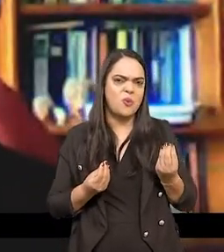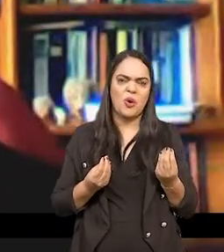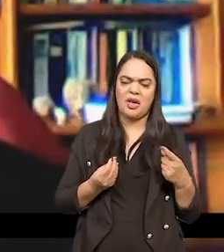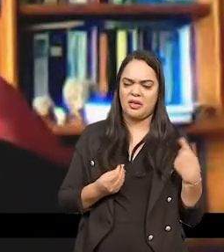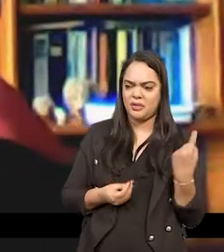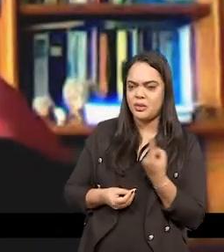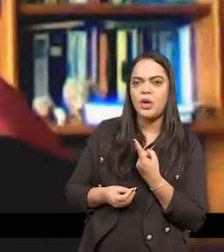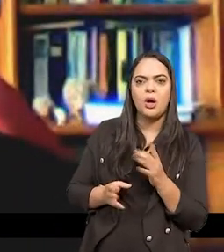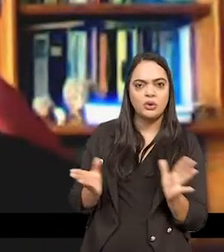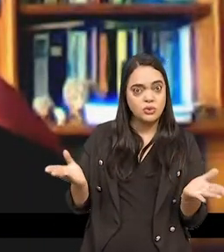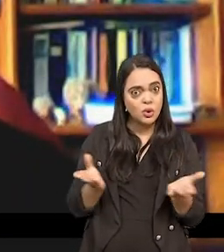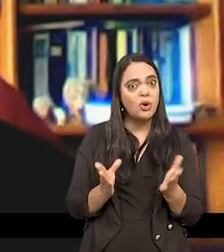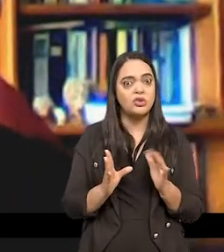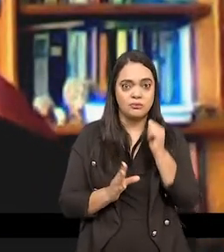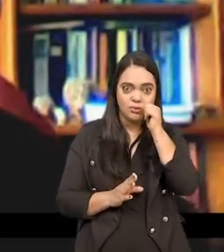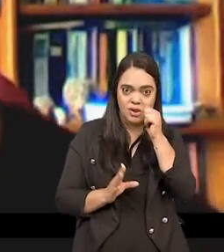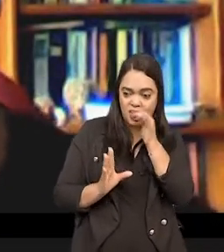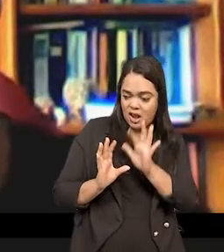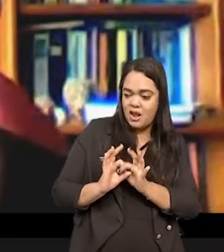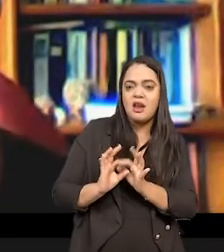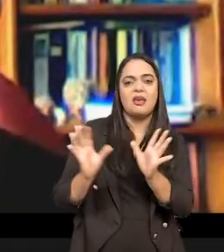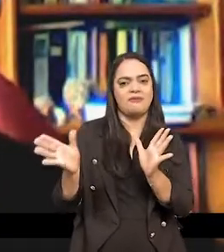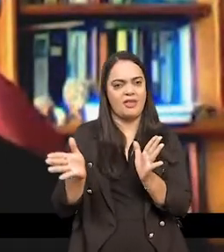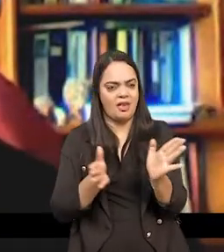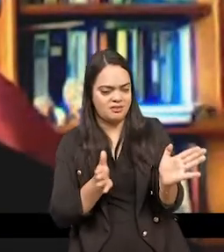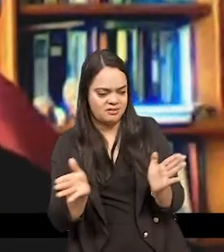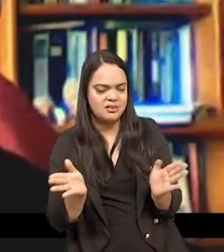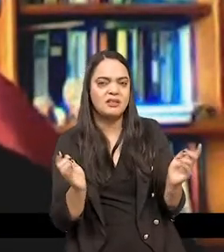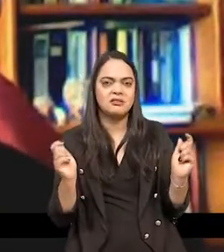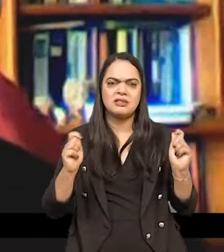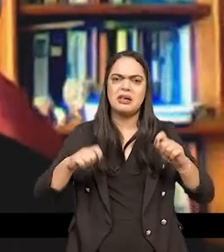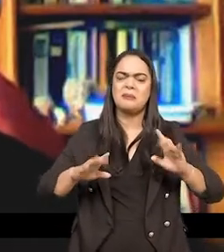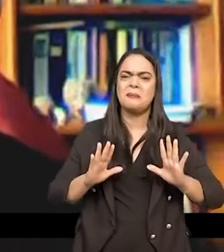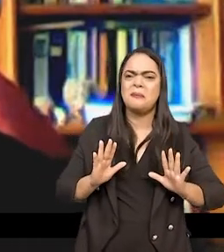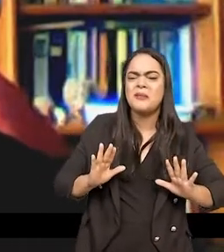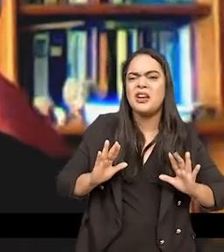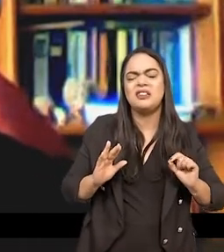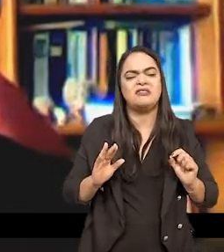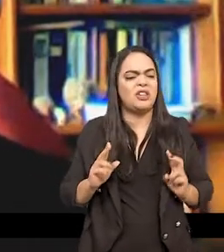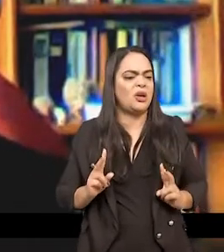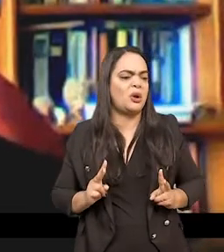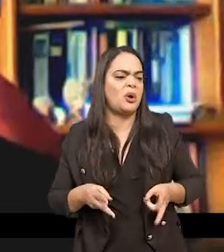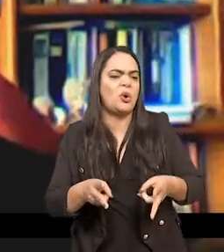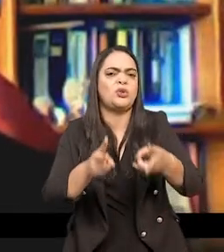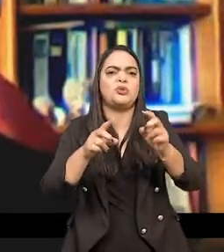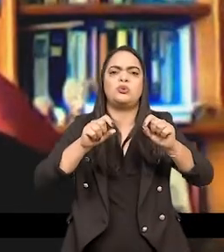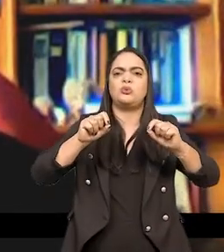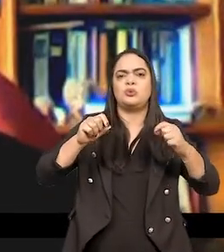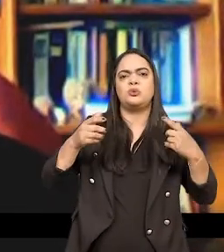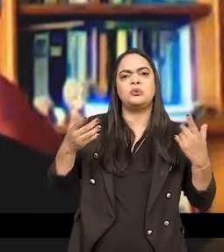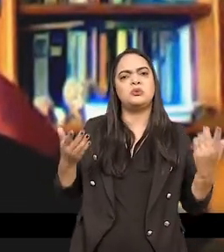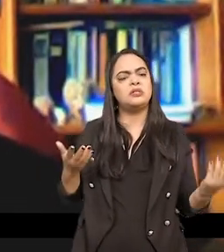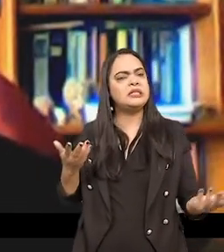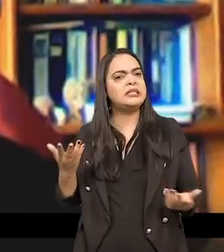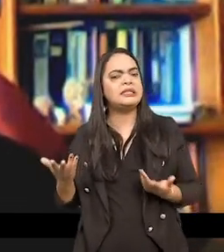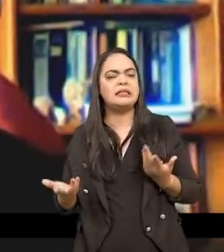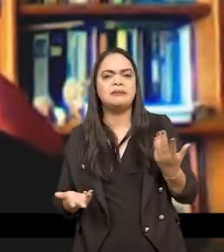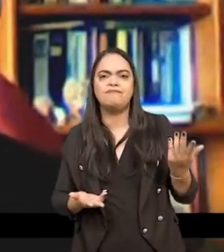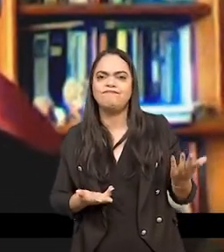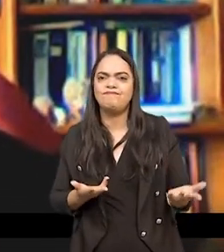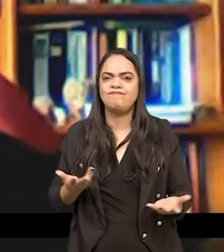temos acesso, eles ainda continuam interrompendo as carreiras,